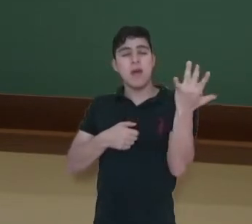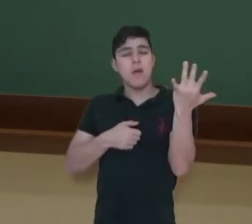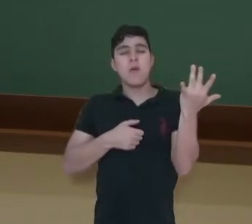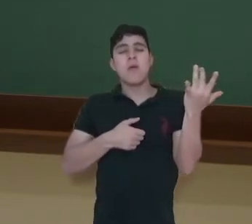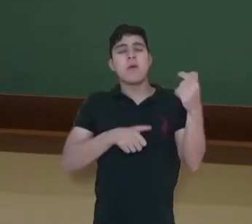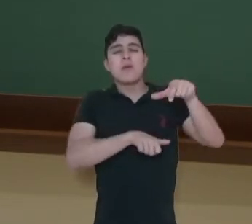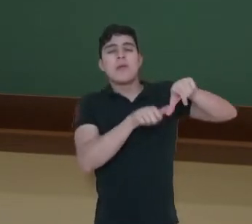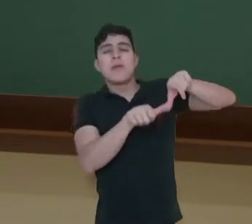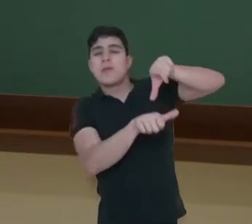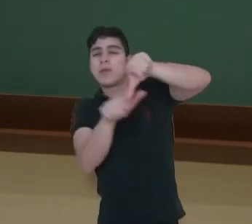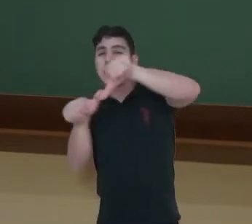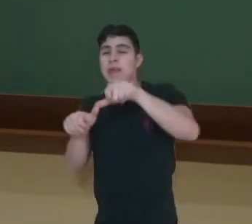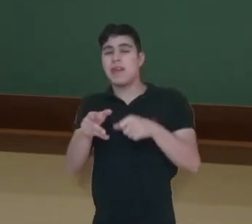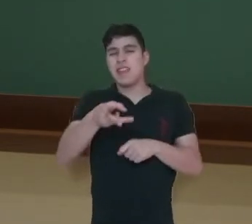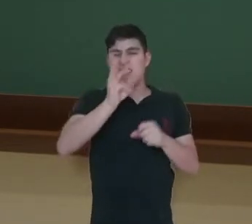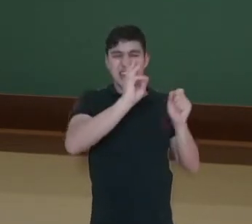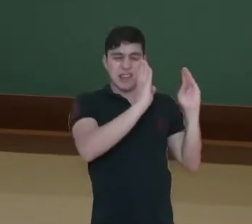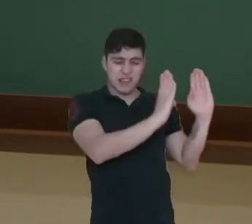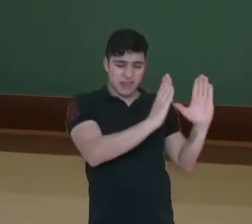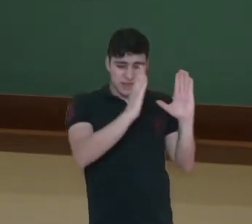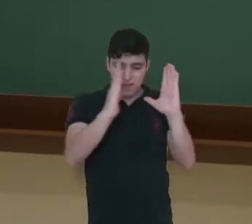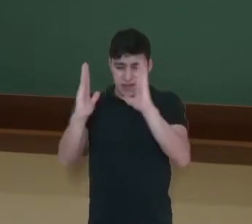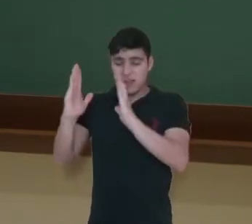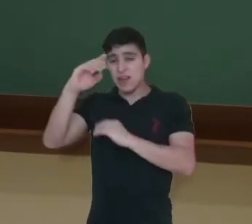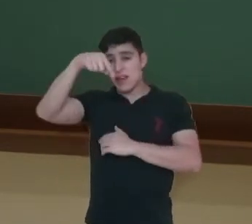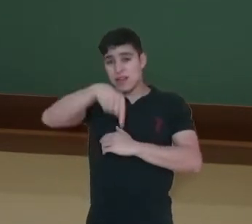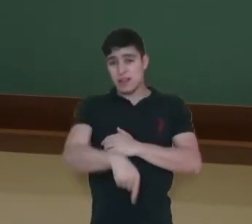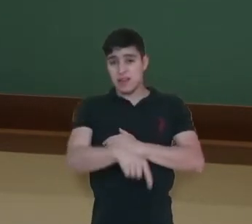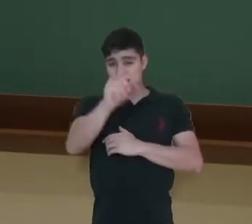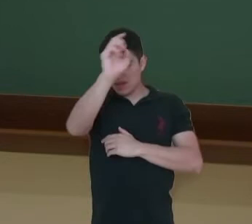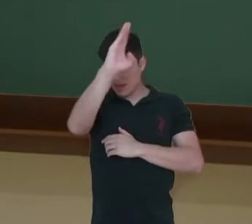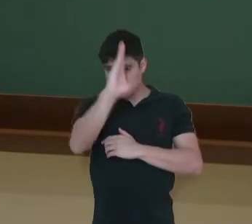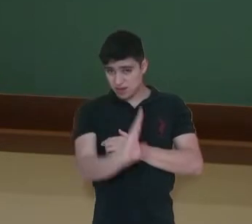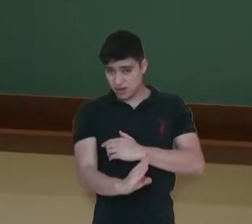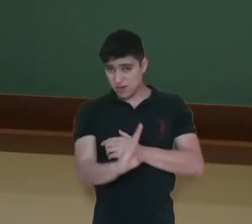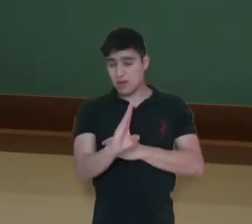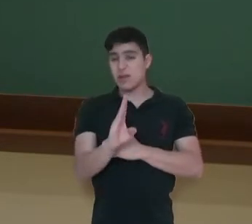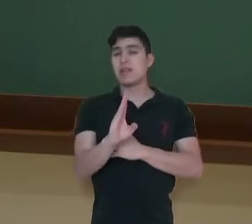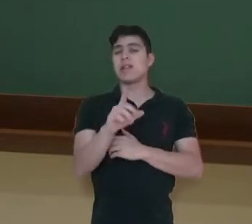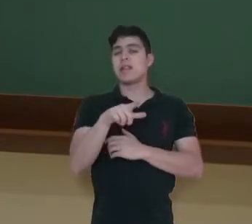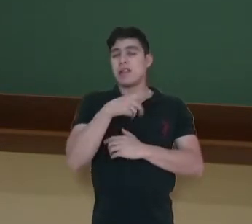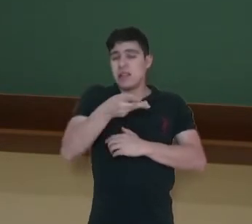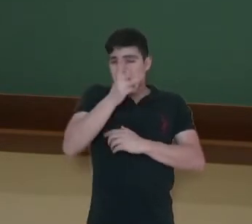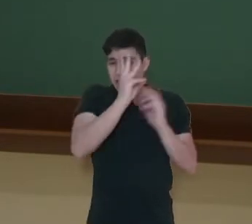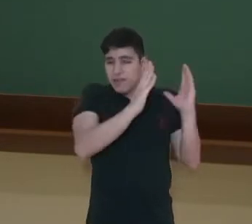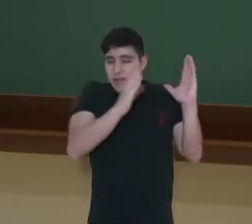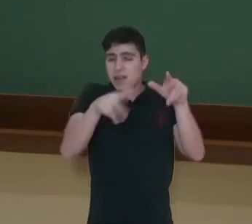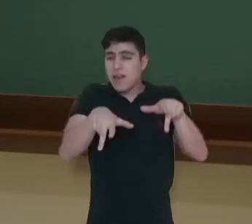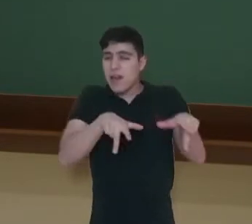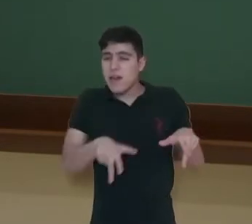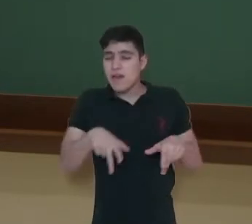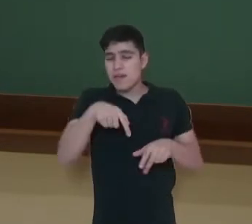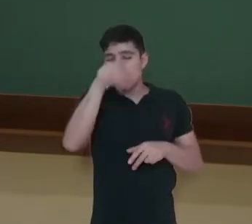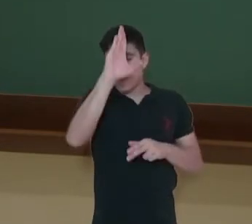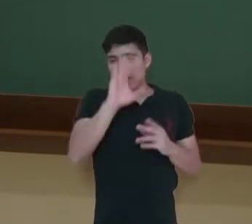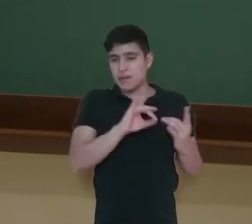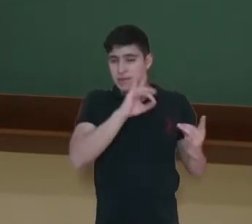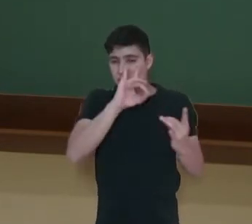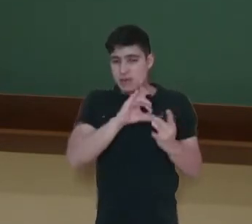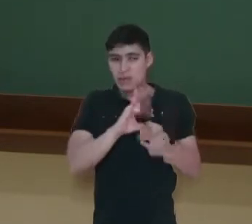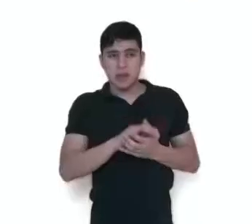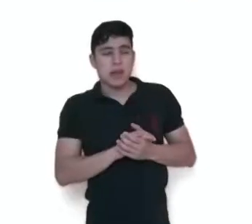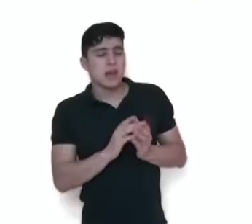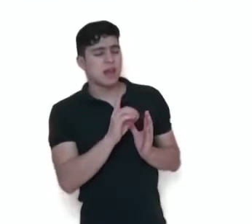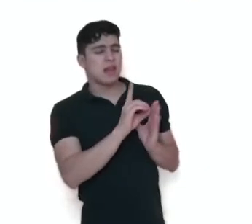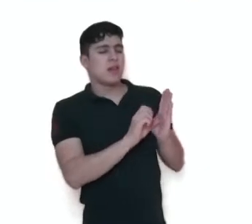essa mudança dessas 3 fases que nós temos do break dentro do Brasil, essas 3 fases do rap mais especificamente. Nós temos a